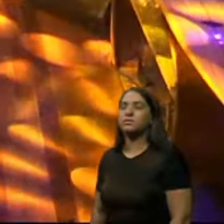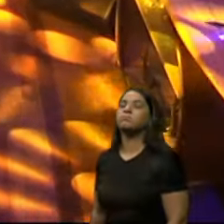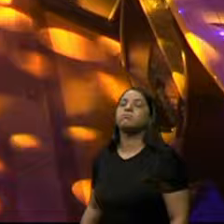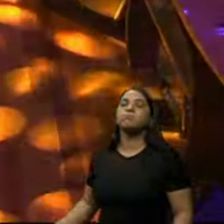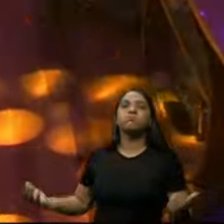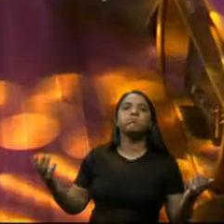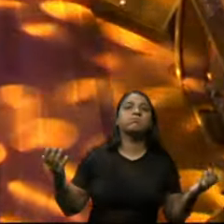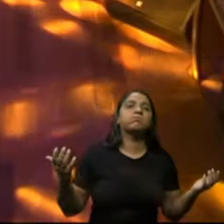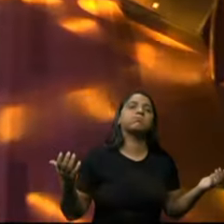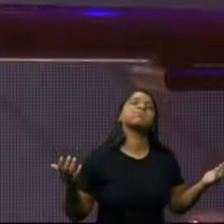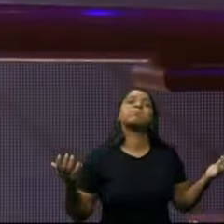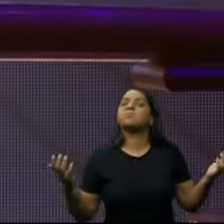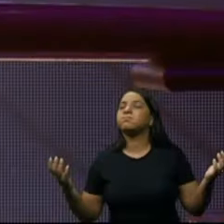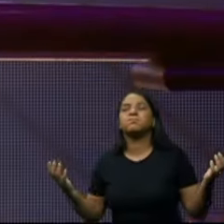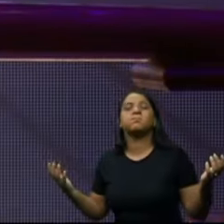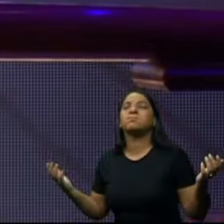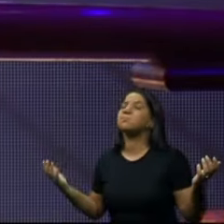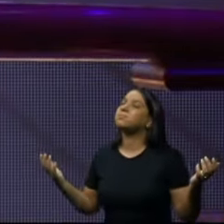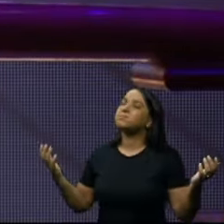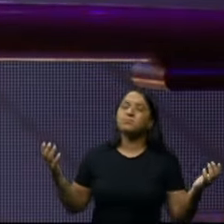E aí